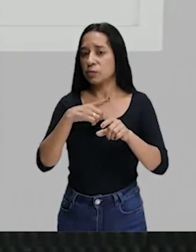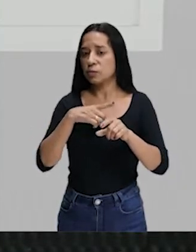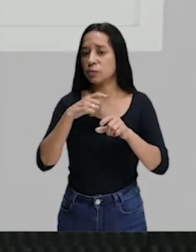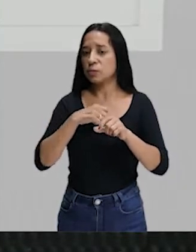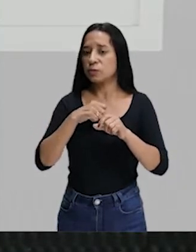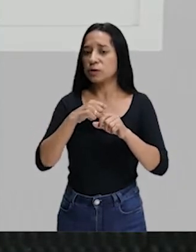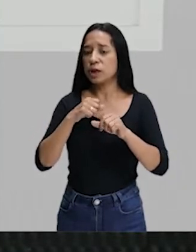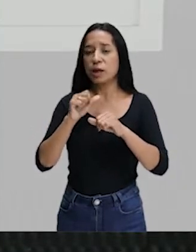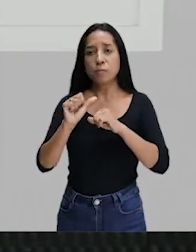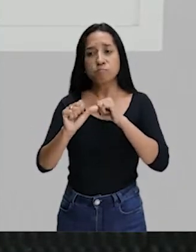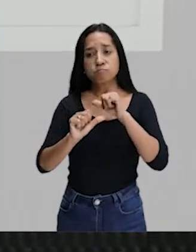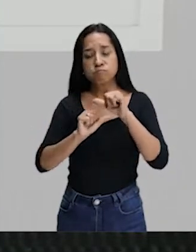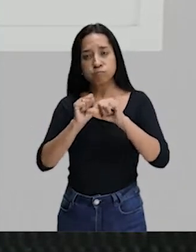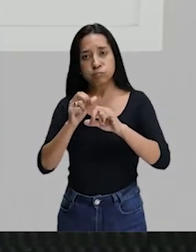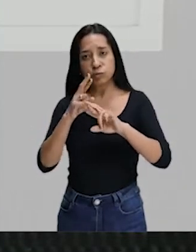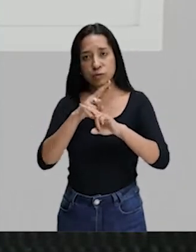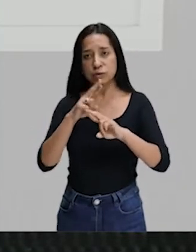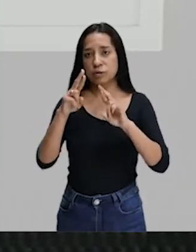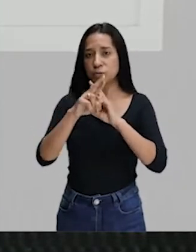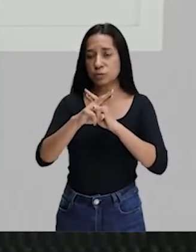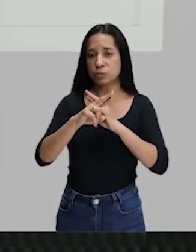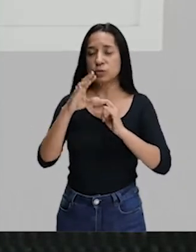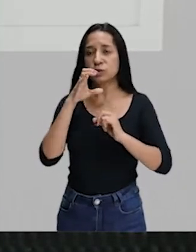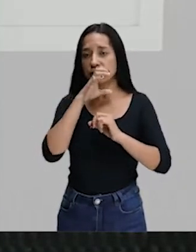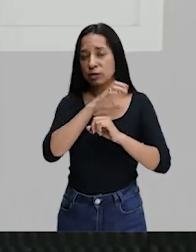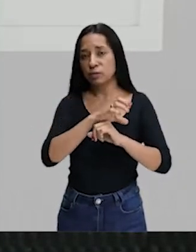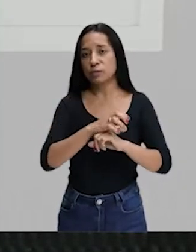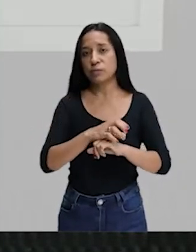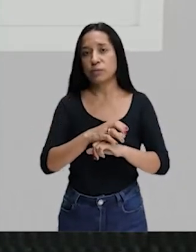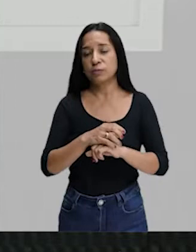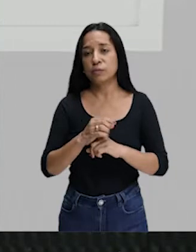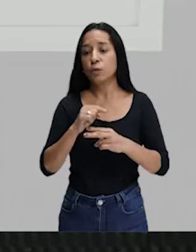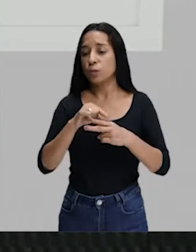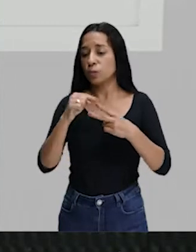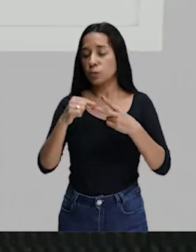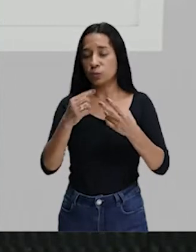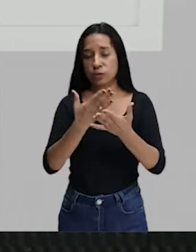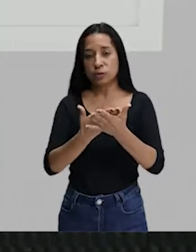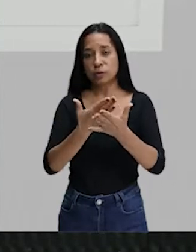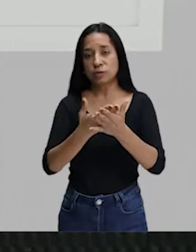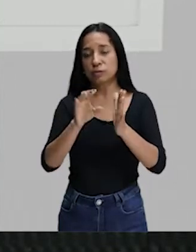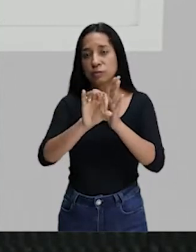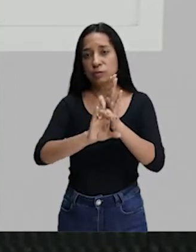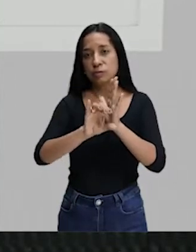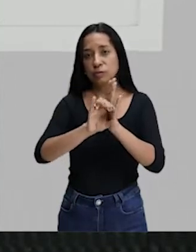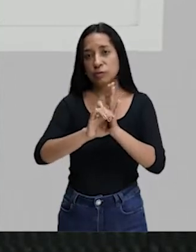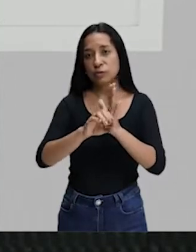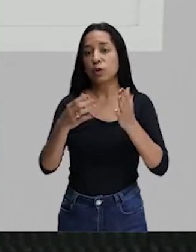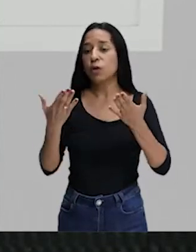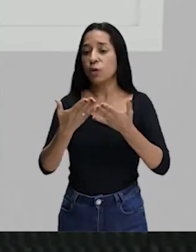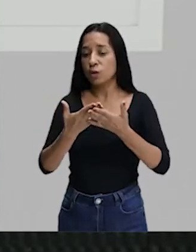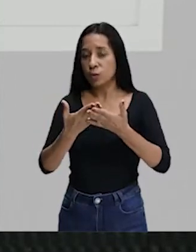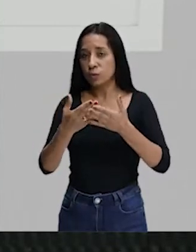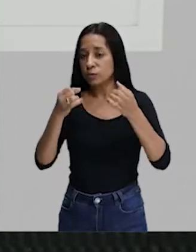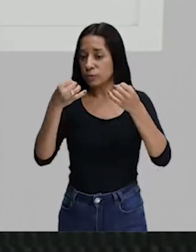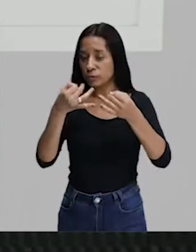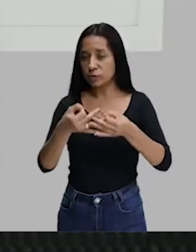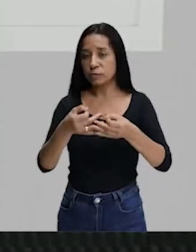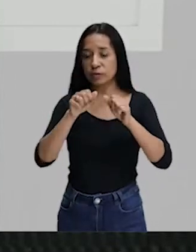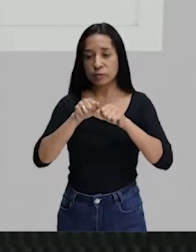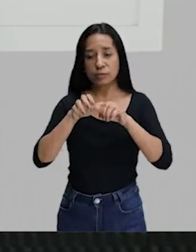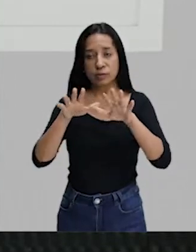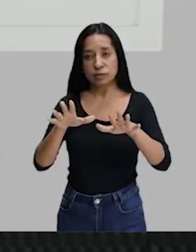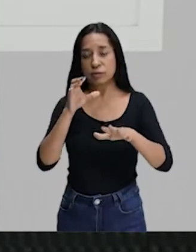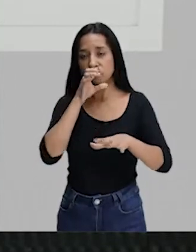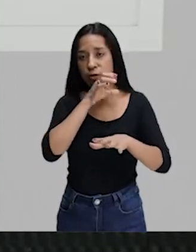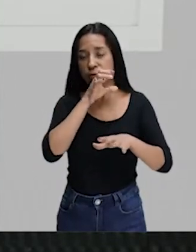calor. Então, essa aqui é uma sequência de 2 aulas sobre esse conteúdo, onde nós vamos falar aí da propagação desse calor, ok? Então